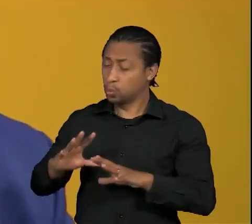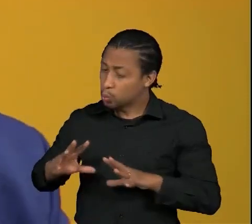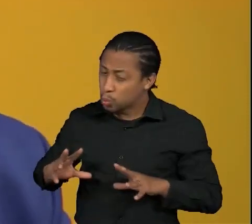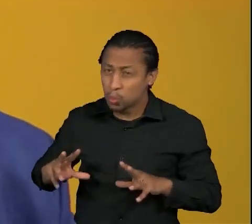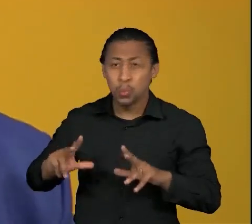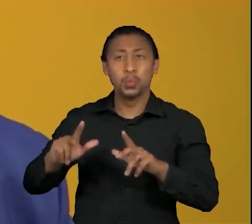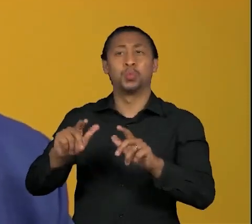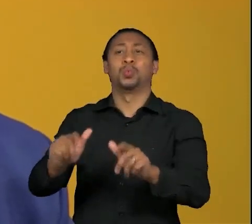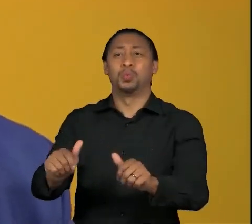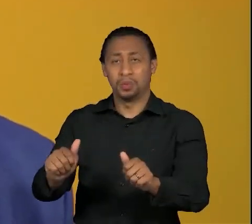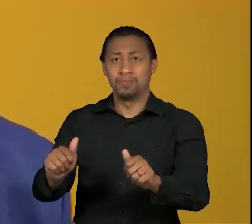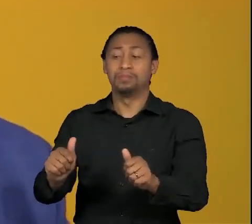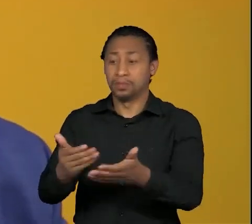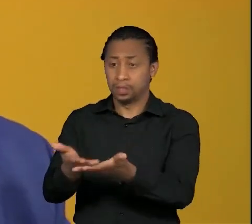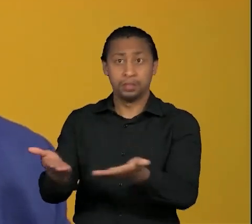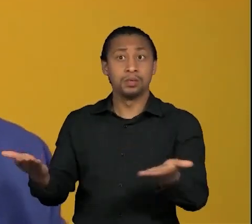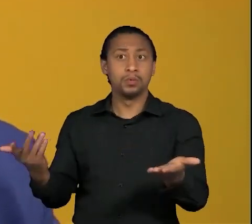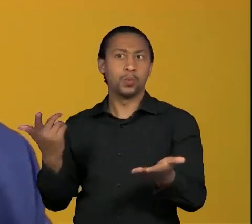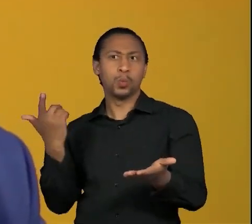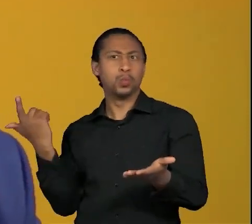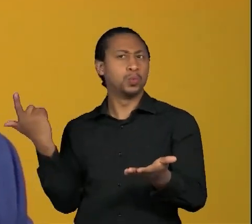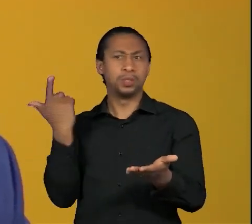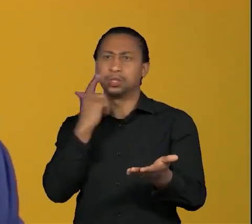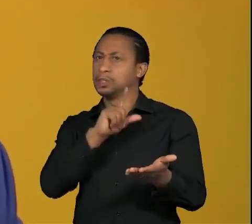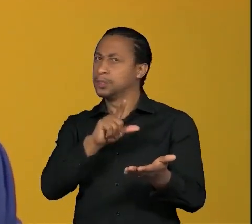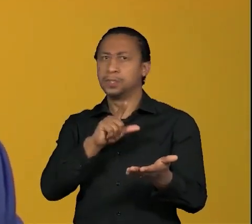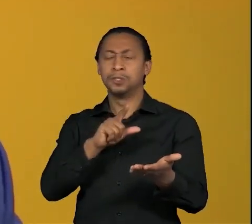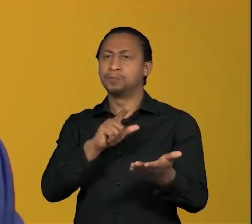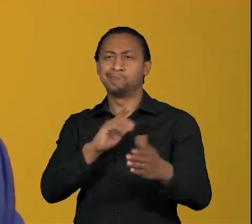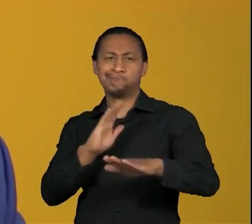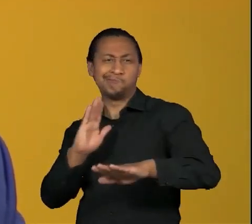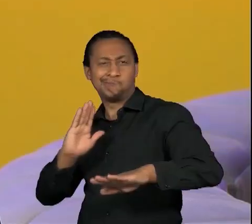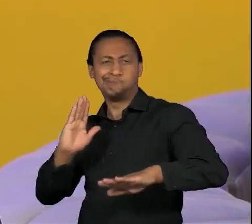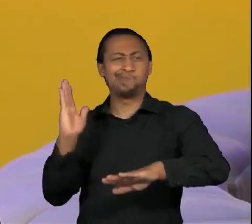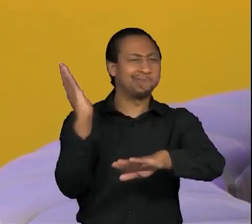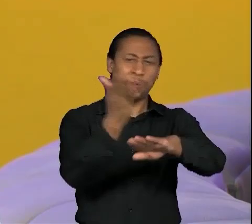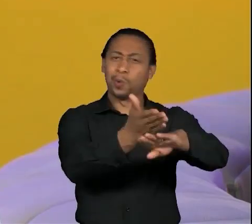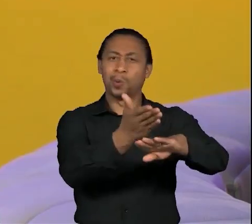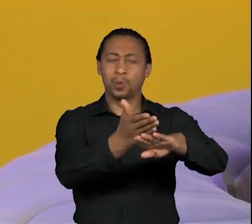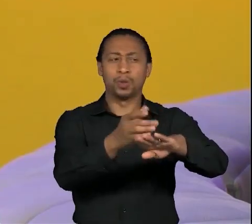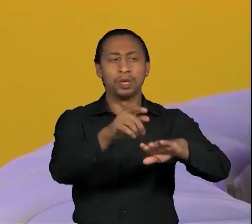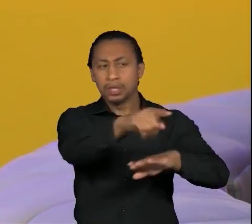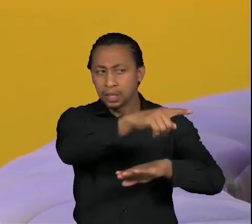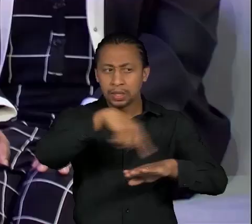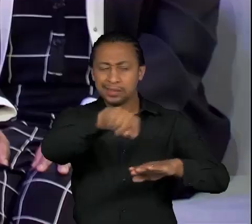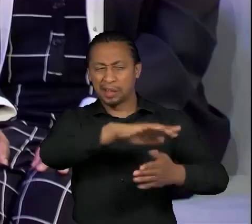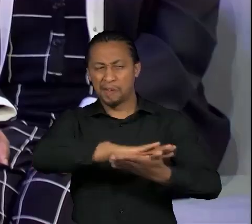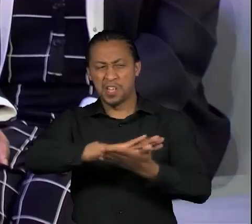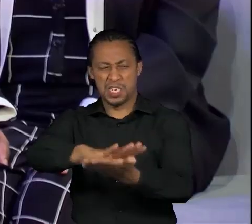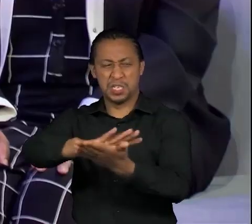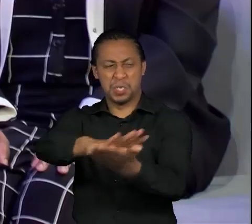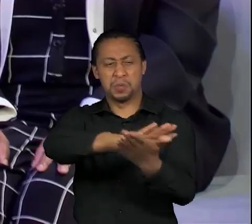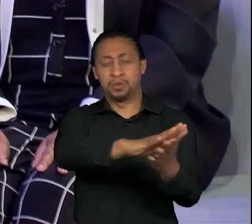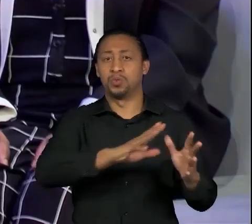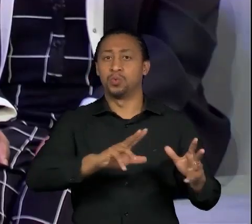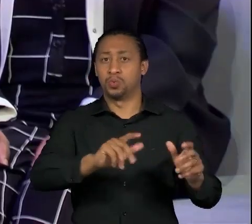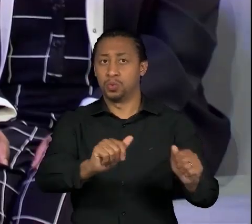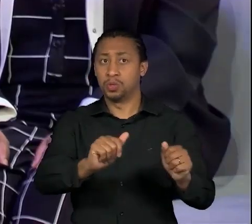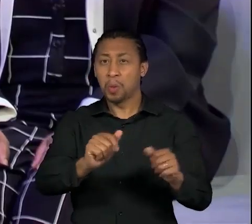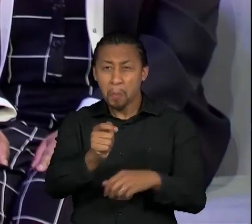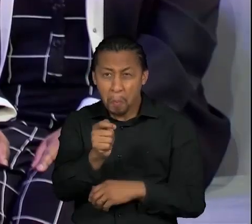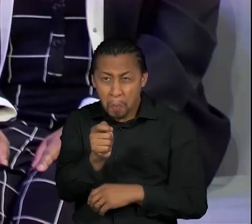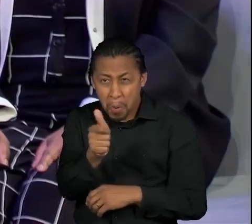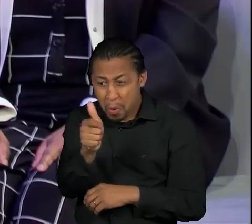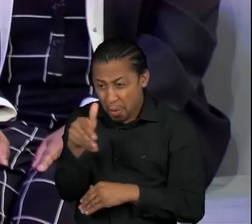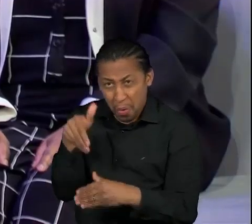povo, conseguiram, de alguma maneira, superar uma máquina de destruição. E como eu disse, não foi pouca coisa o que